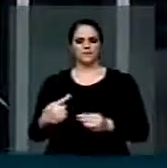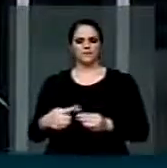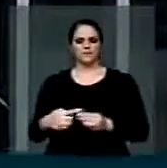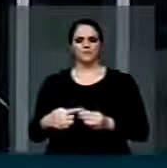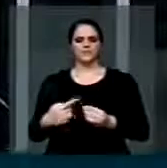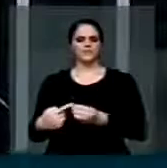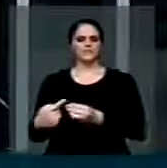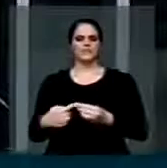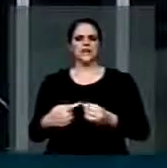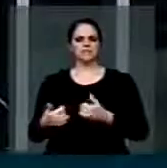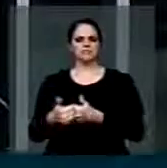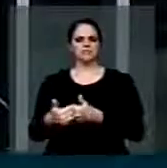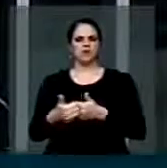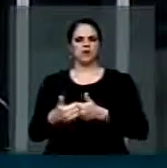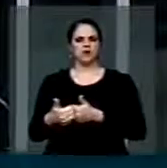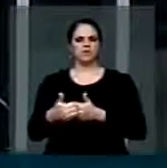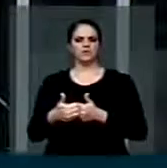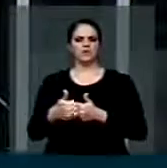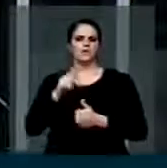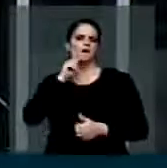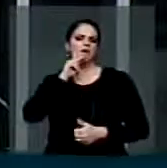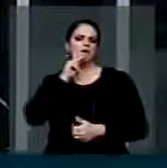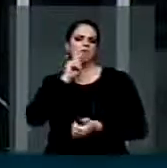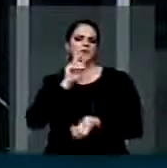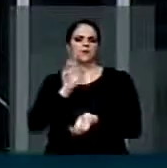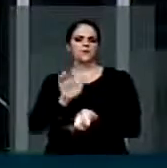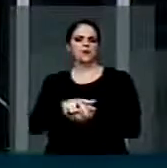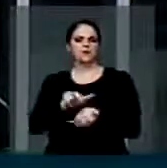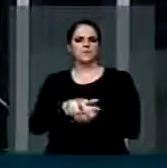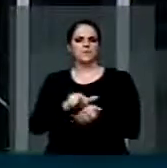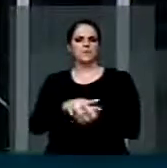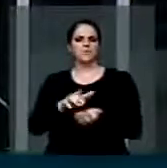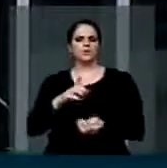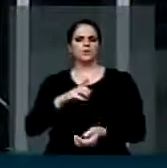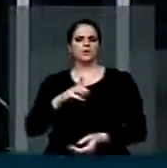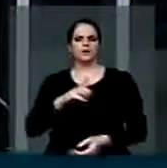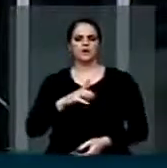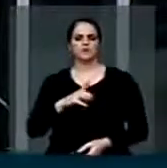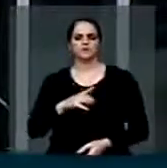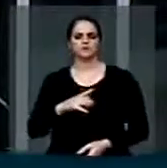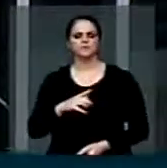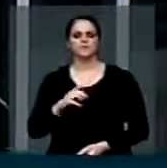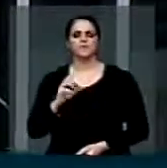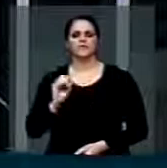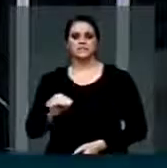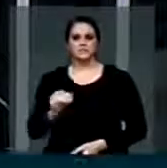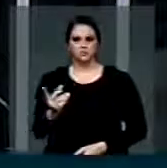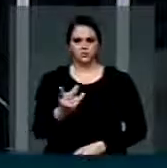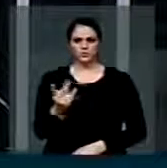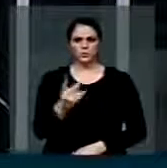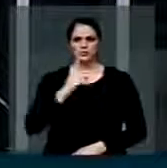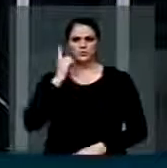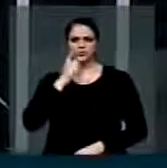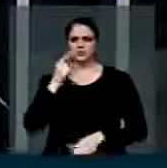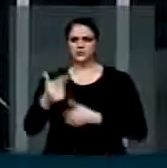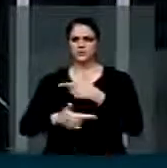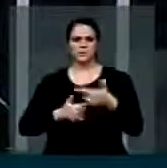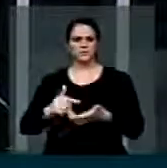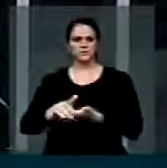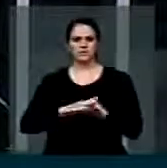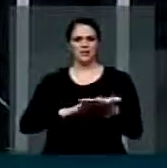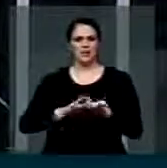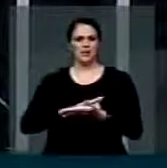uma paraibana, uma pernambucana, e assassinado lá. Se não fosse o trabalho dos senhores, tinha ficado por isso